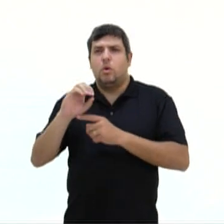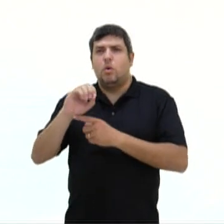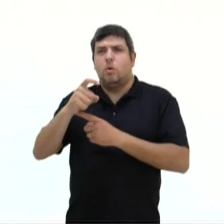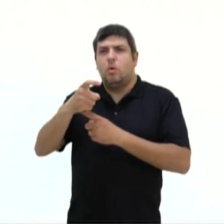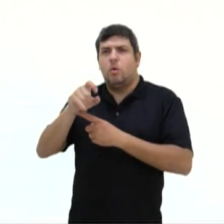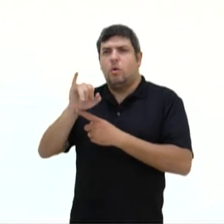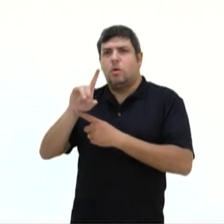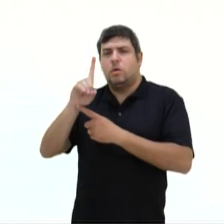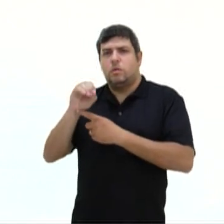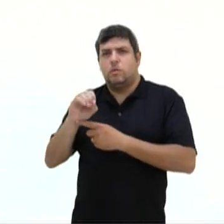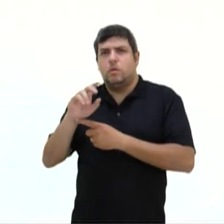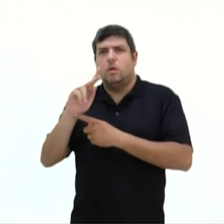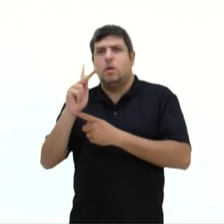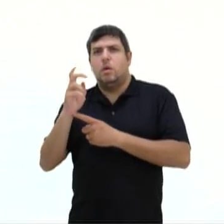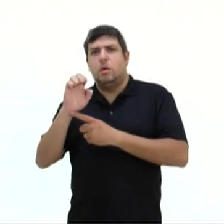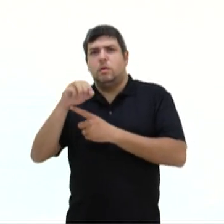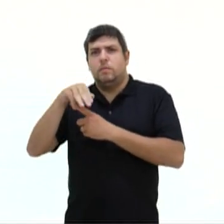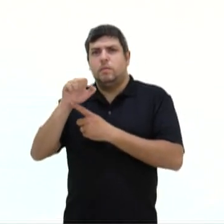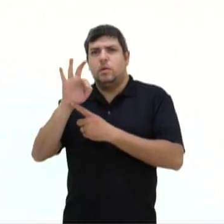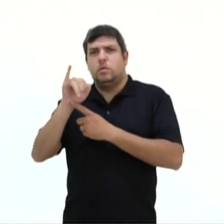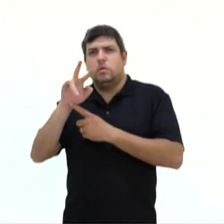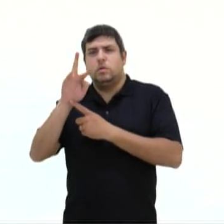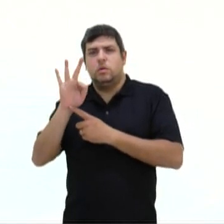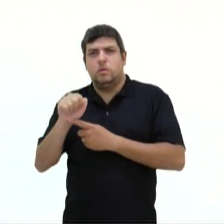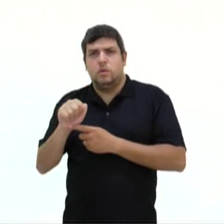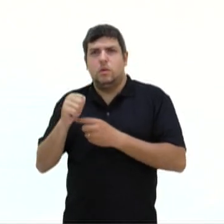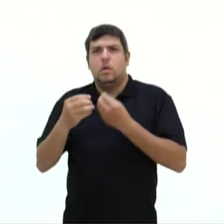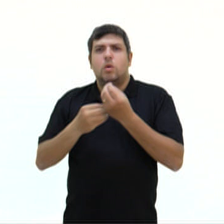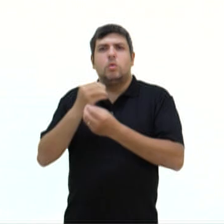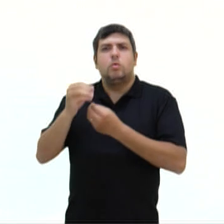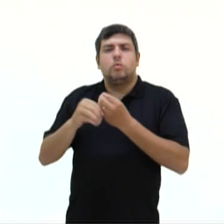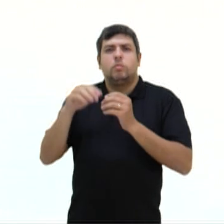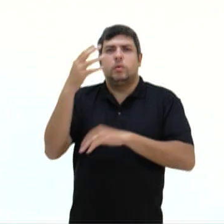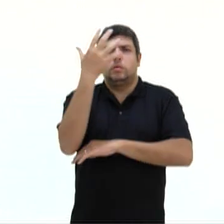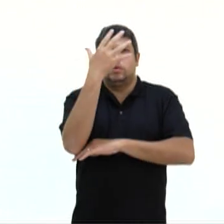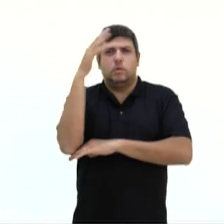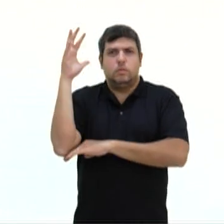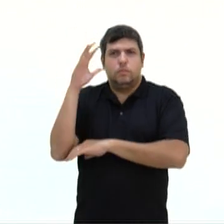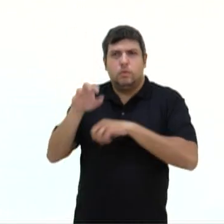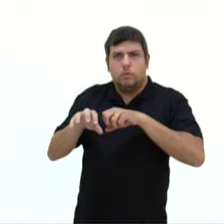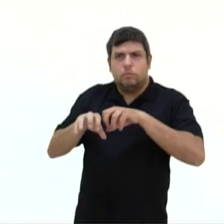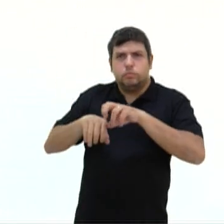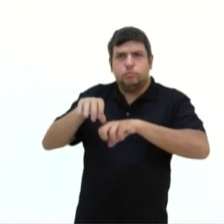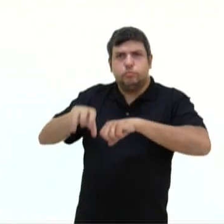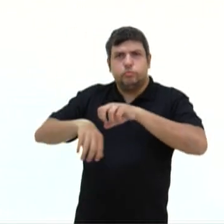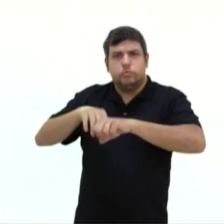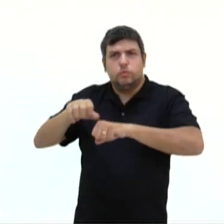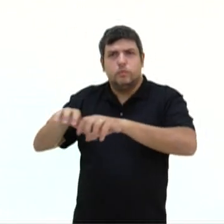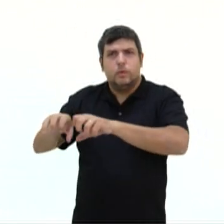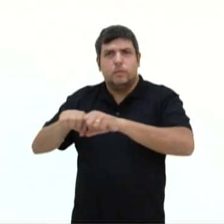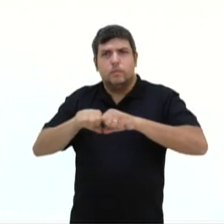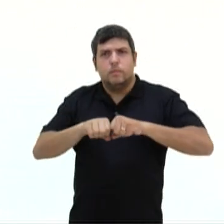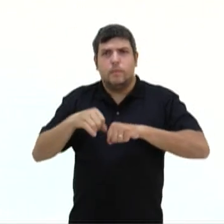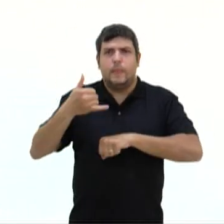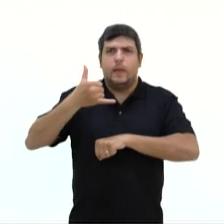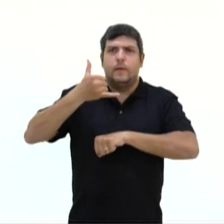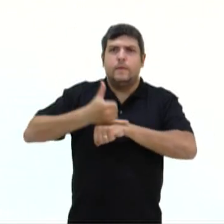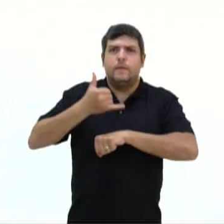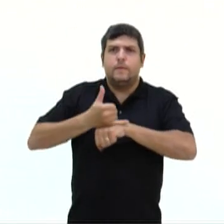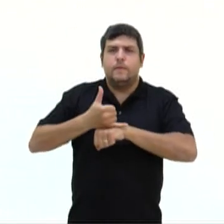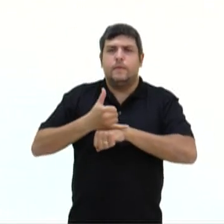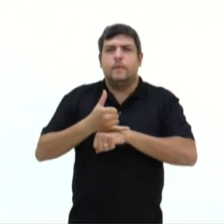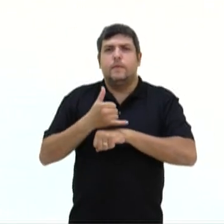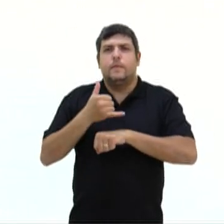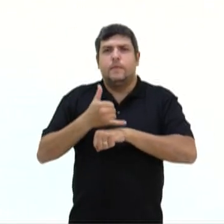Brasil, tá? E esse mineral é empregado na obtenção do ferro metálico, o ferro sólido, que a gente usa para fazer um monte de coisa aí no nosso dia a